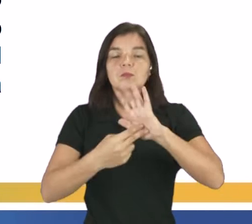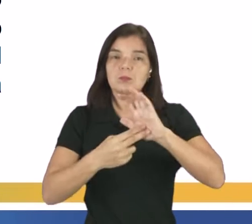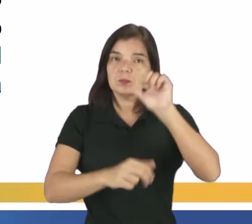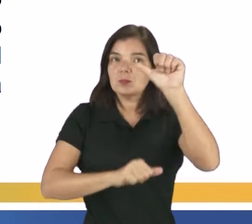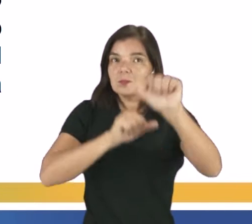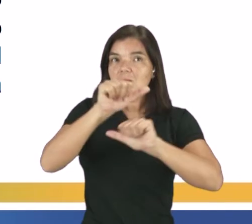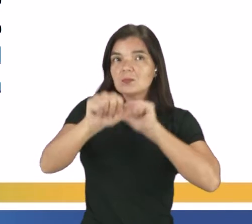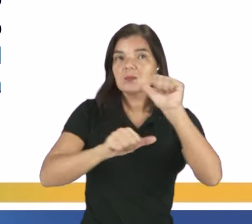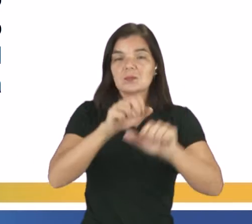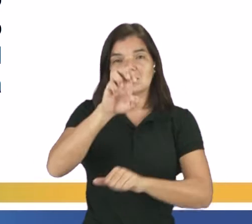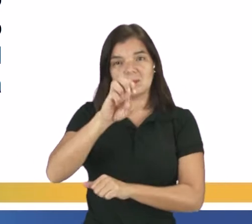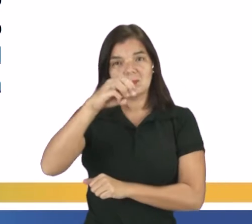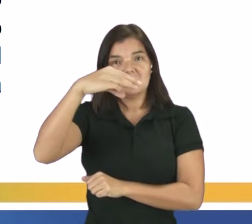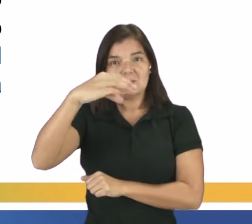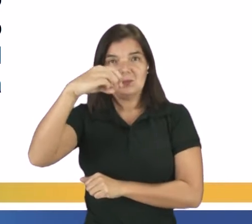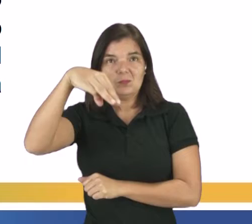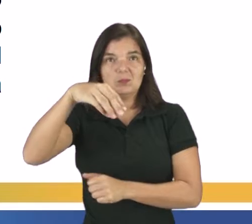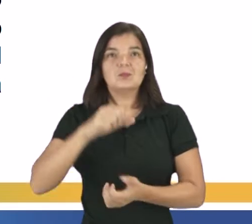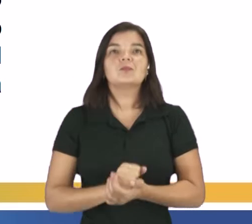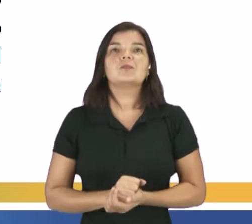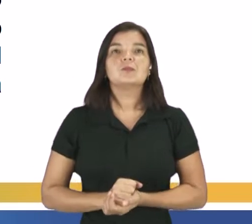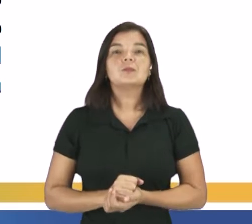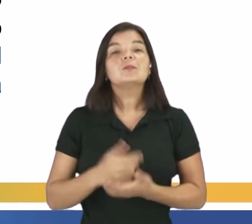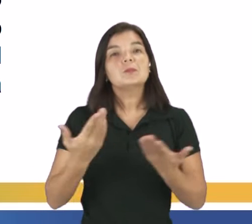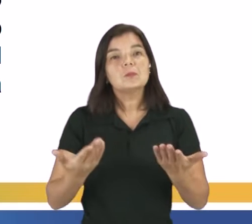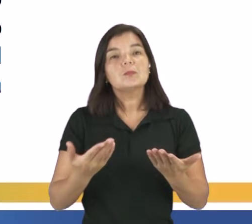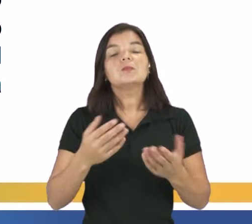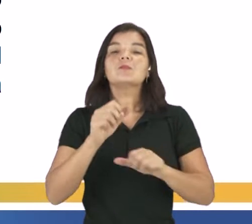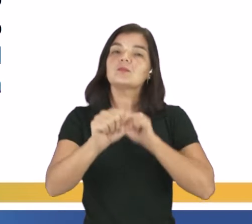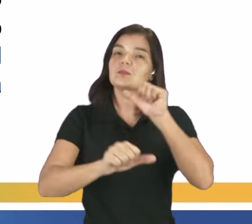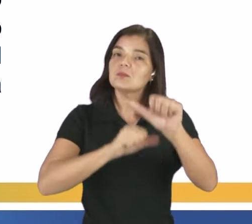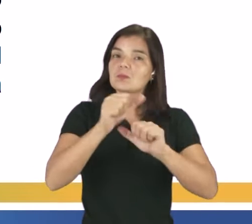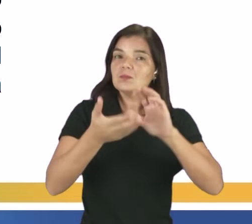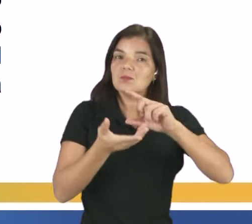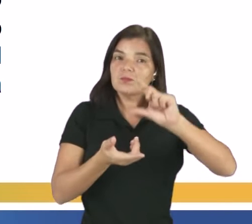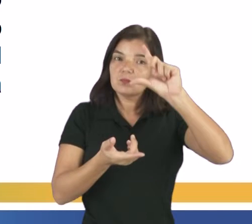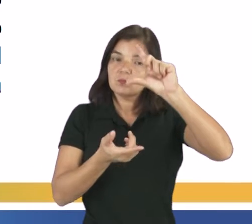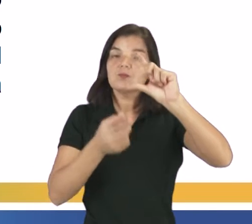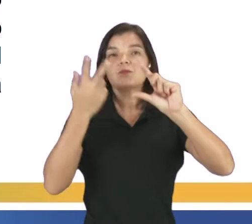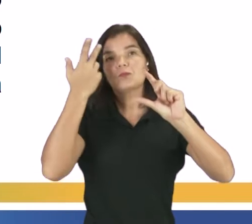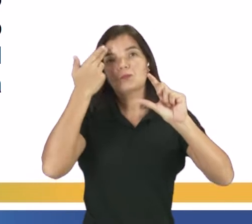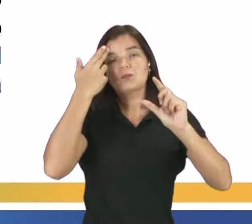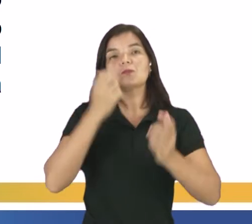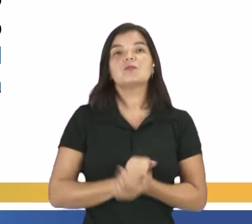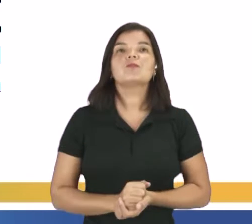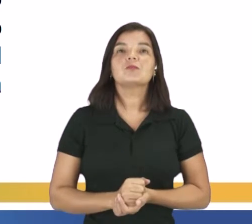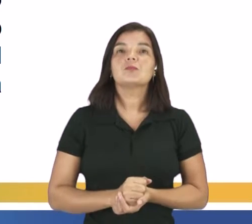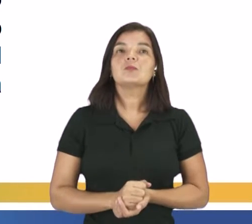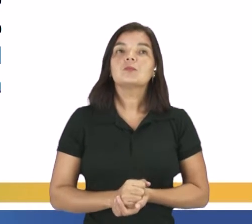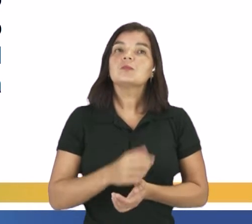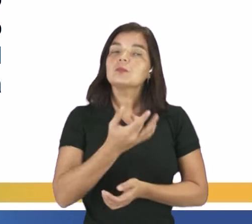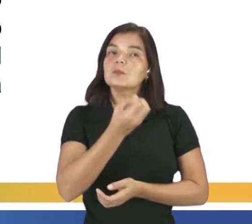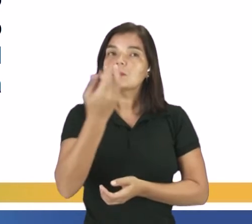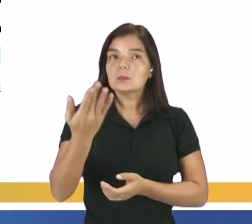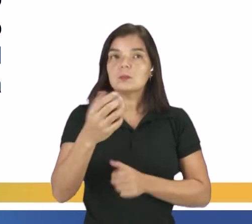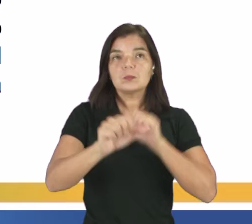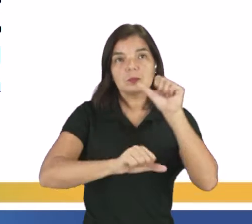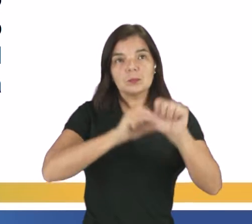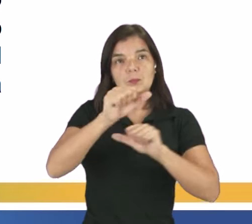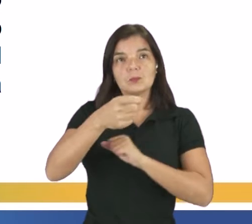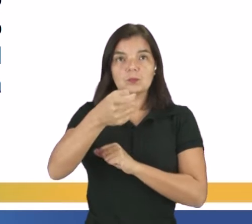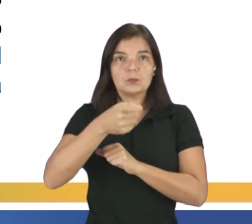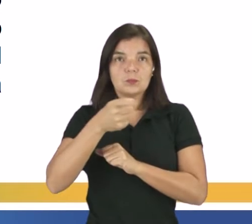sua deformação será de 5 centímetros, que é a alteração do seu tamanho original. A unidade de medida da